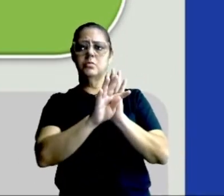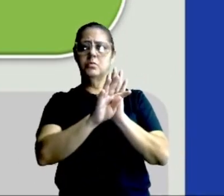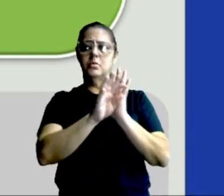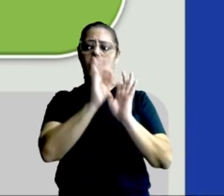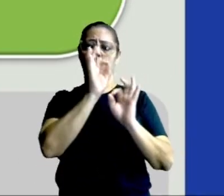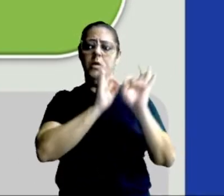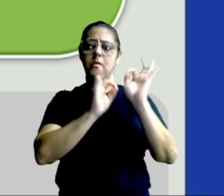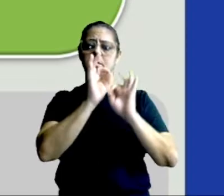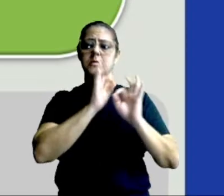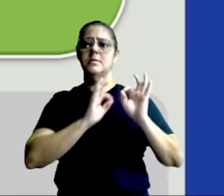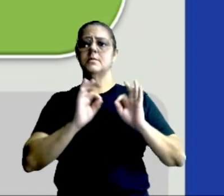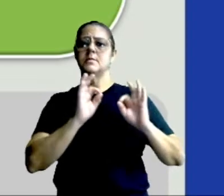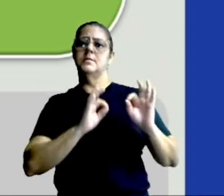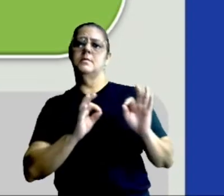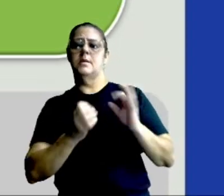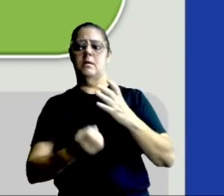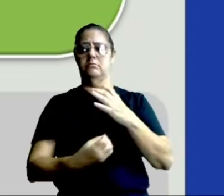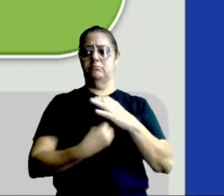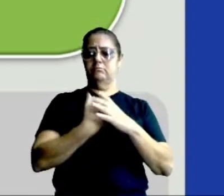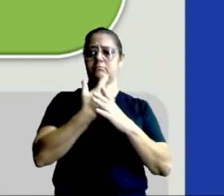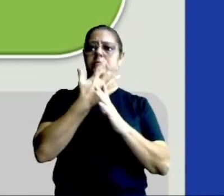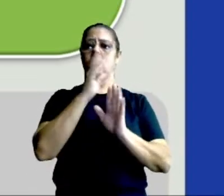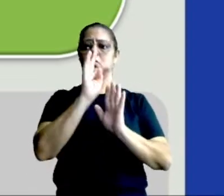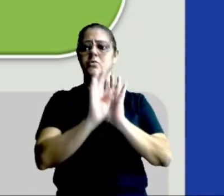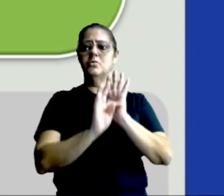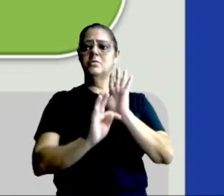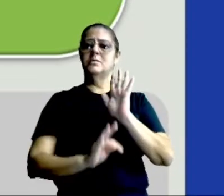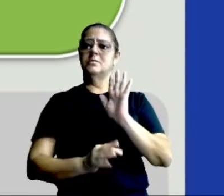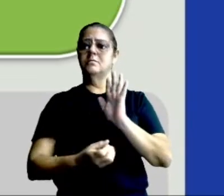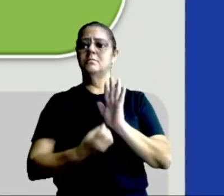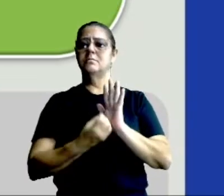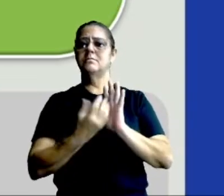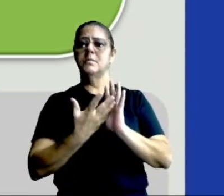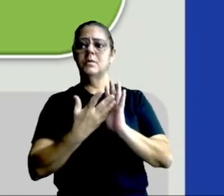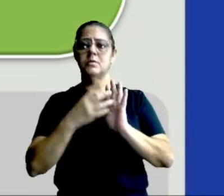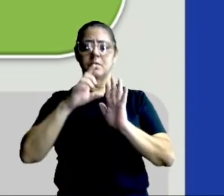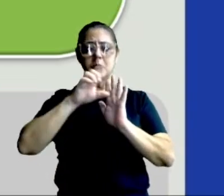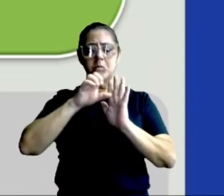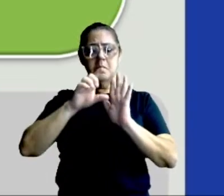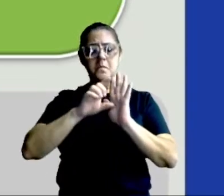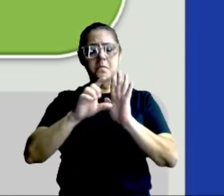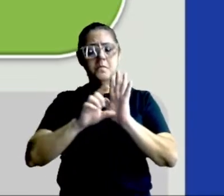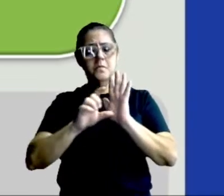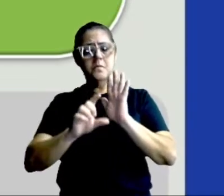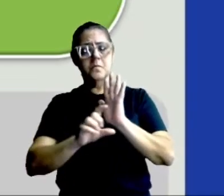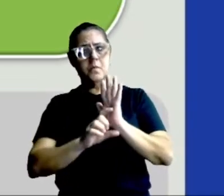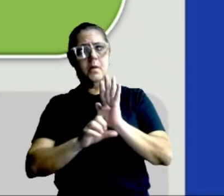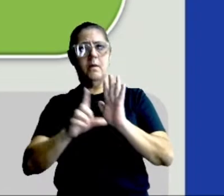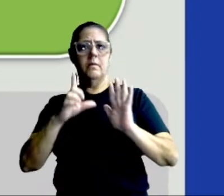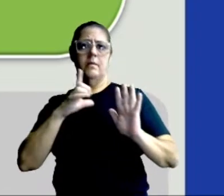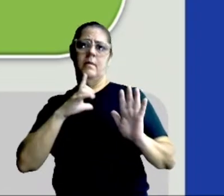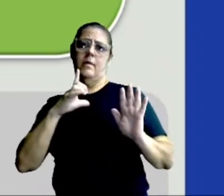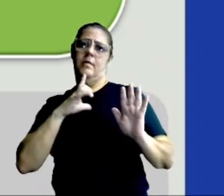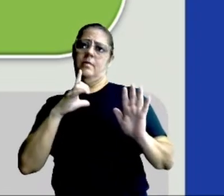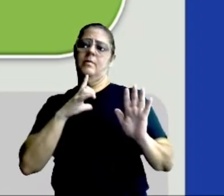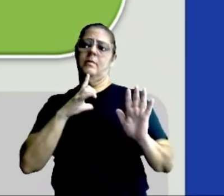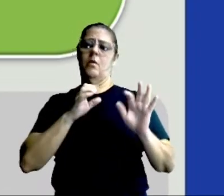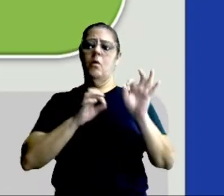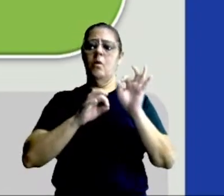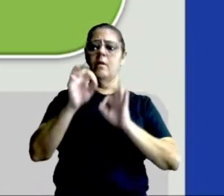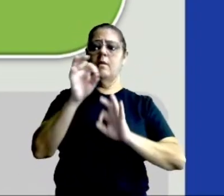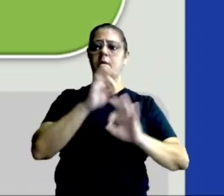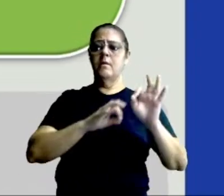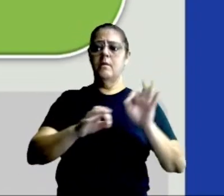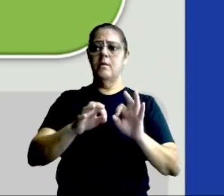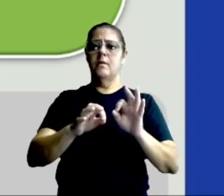essencial para que você construa o seu texto e os parágrafos eles têm uma organização que são